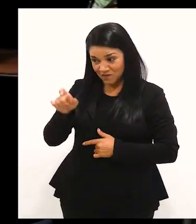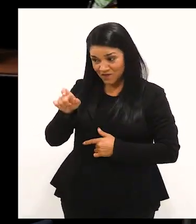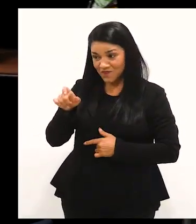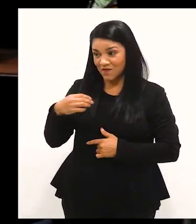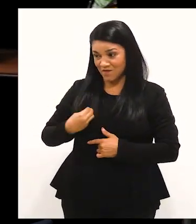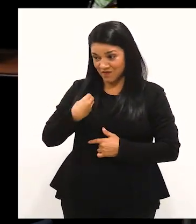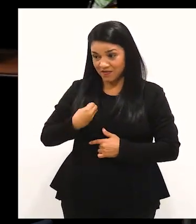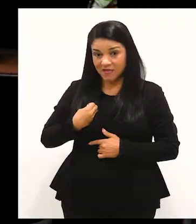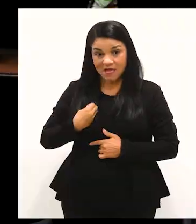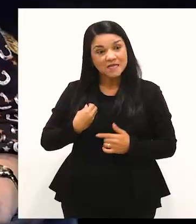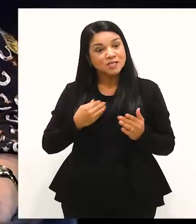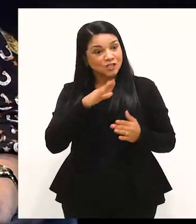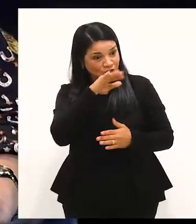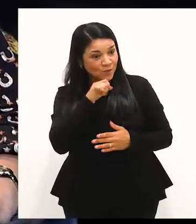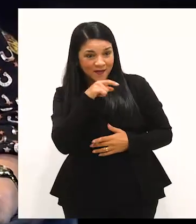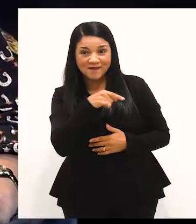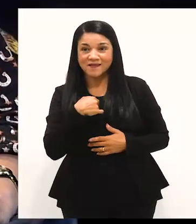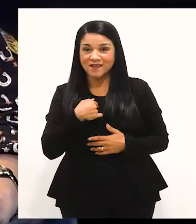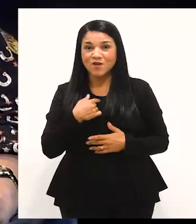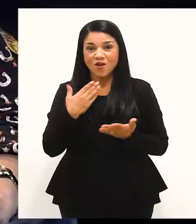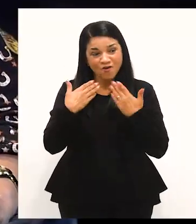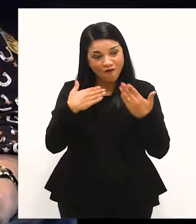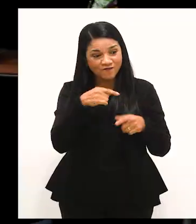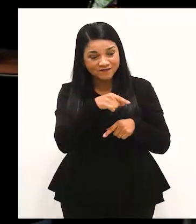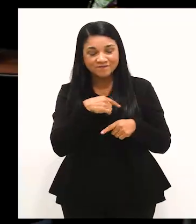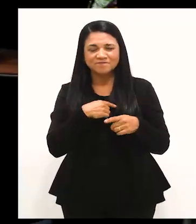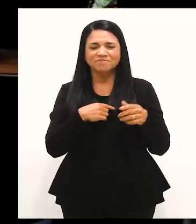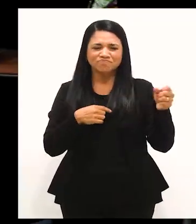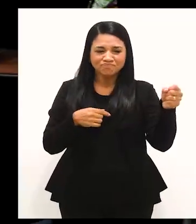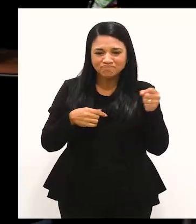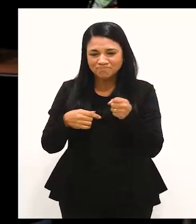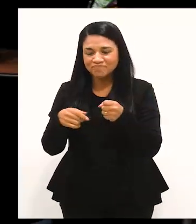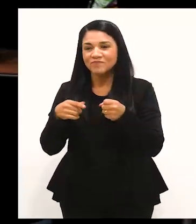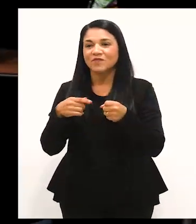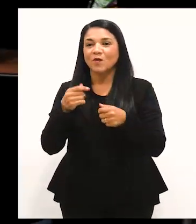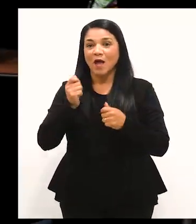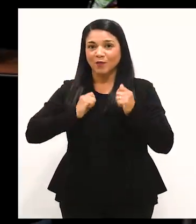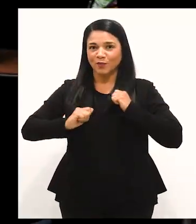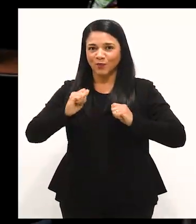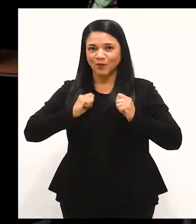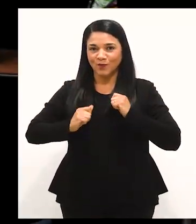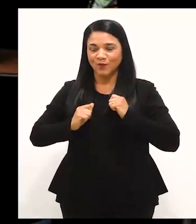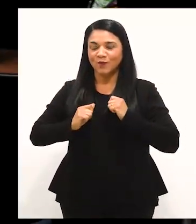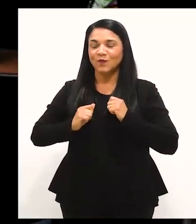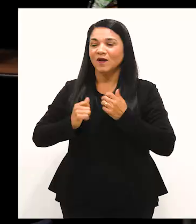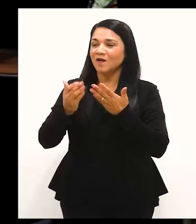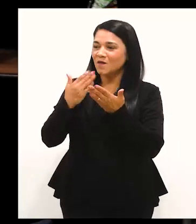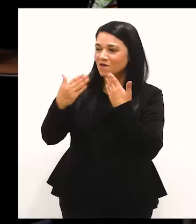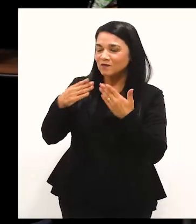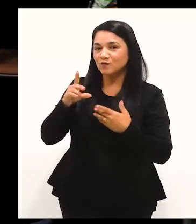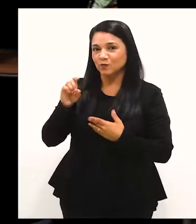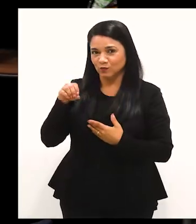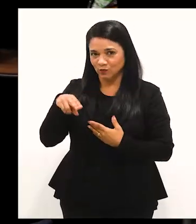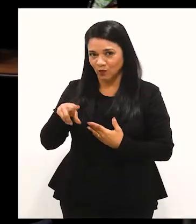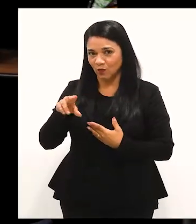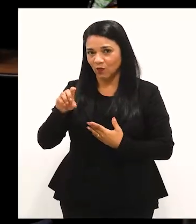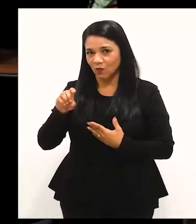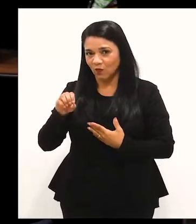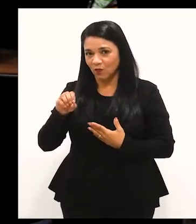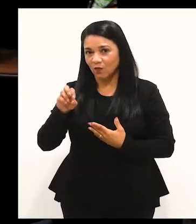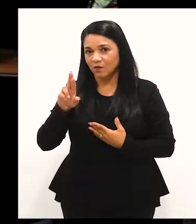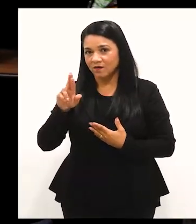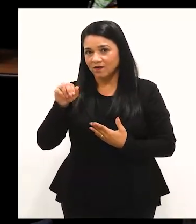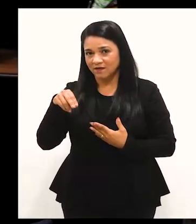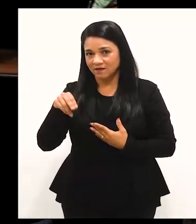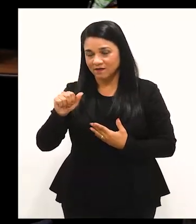ele tá aí. Ah, é? Manda ele vir, eu quero falar com ele. Aí eu chamei o ator, né? Ele foi e tal. E